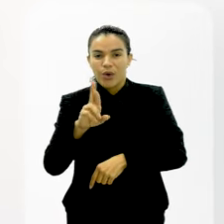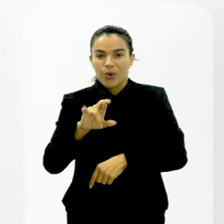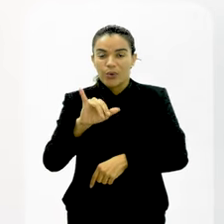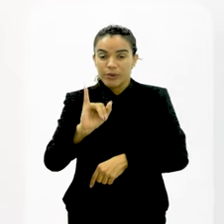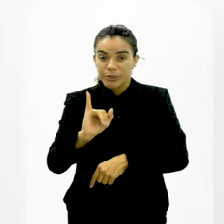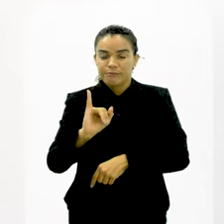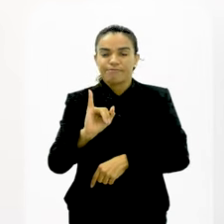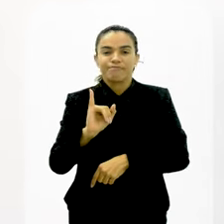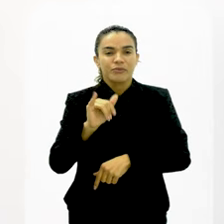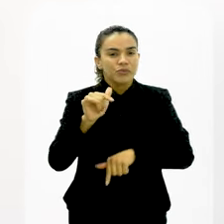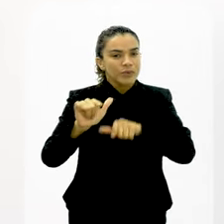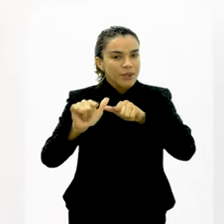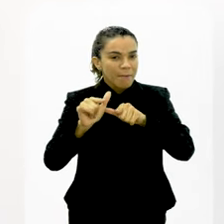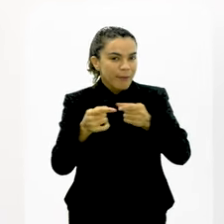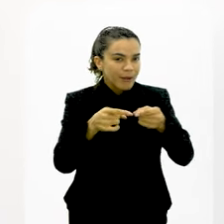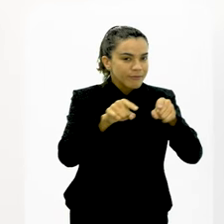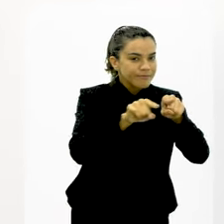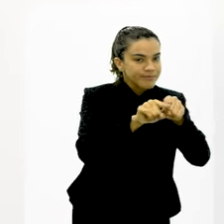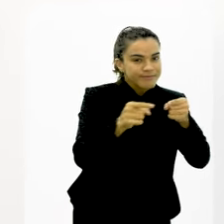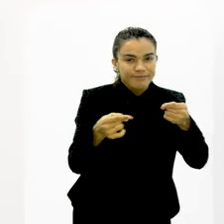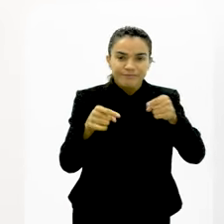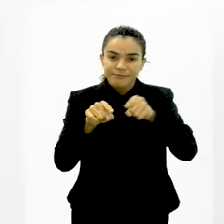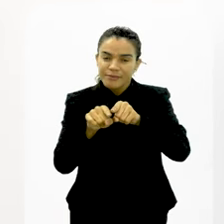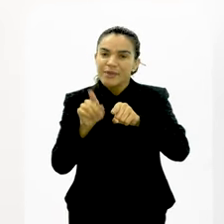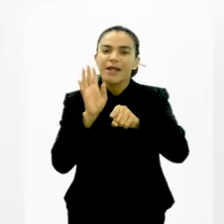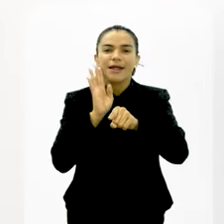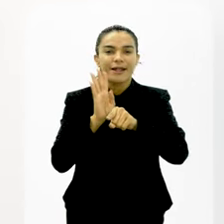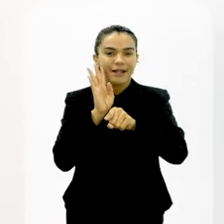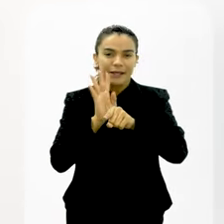em parceria, ele é muito legal,